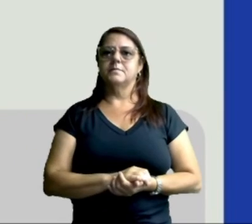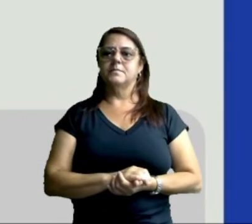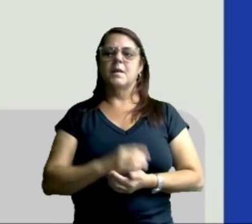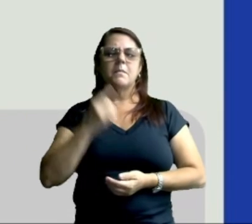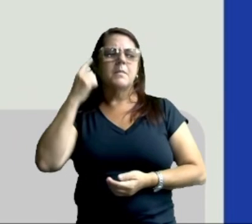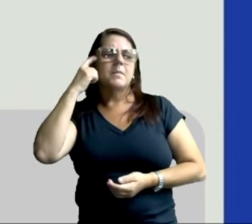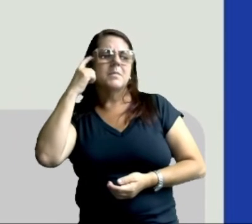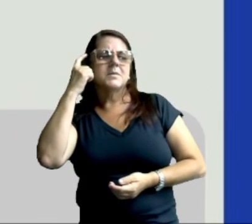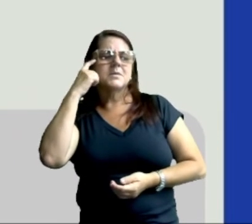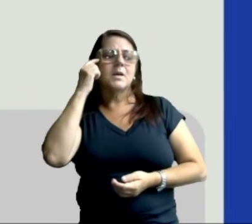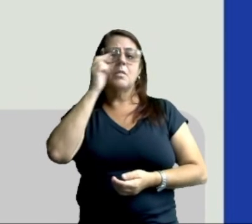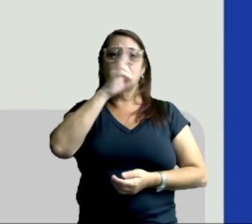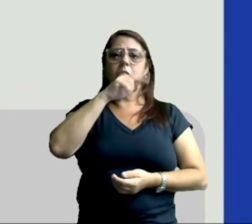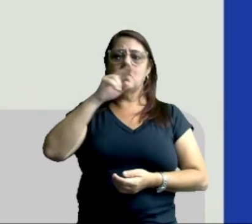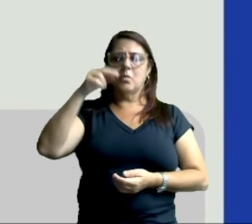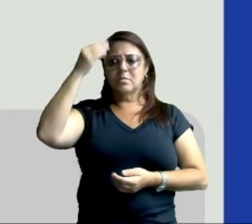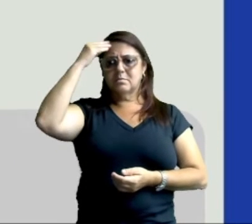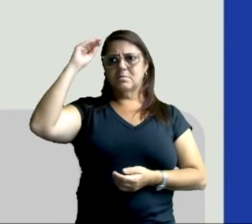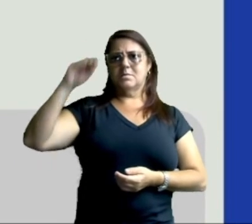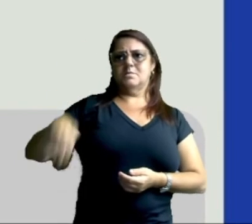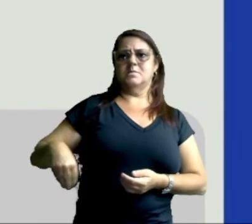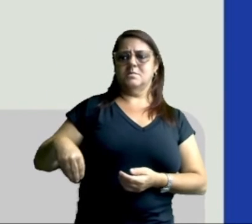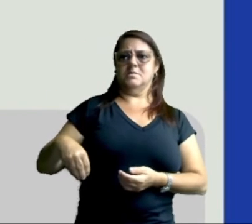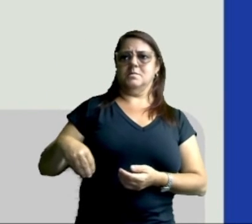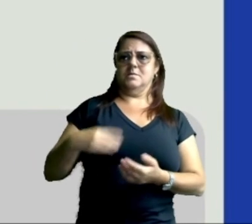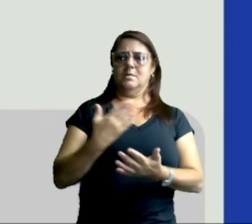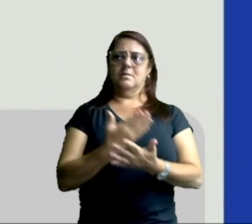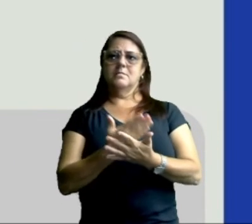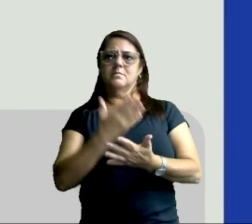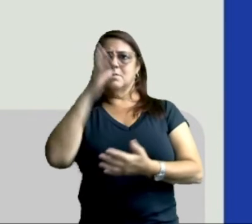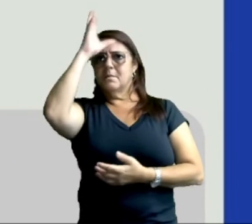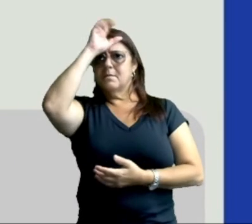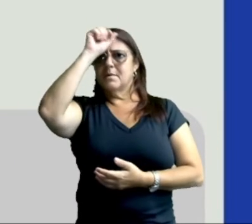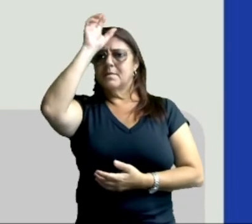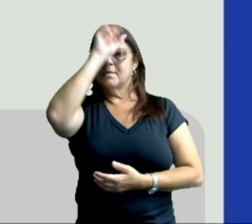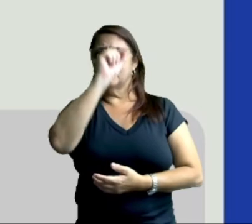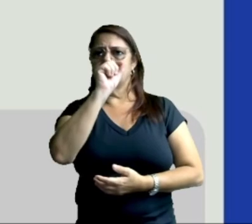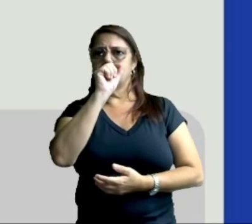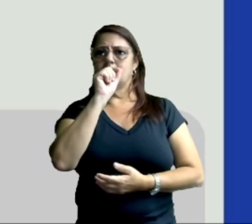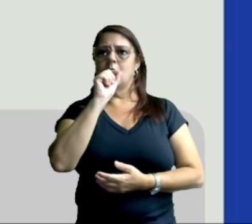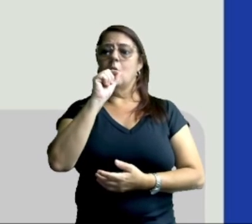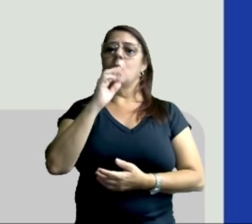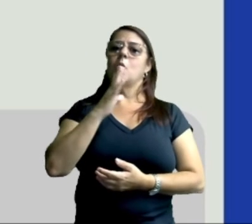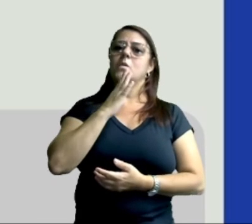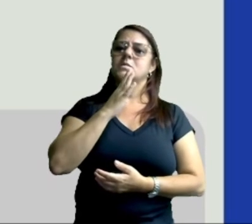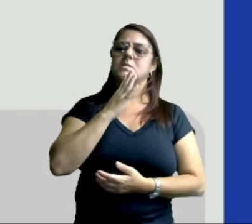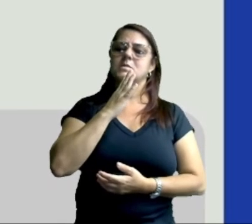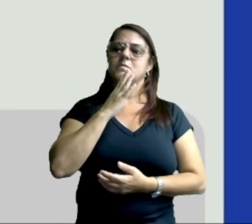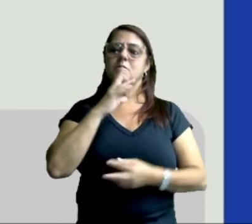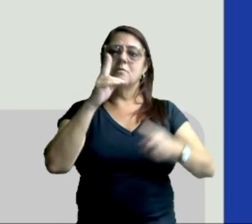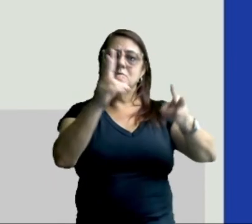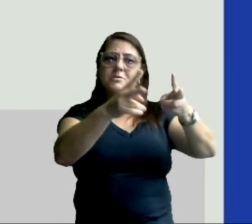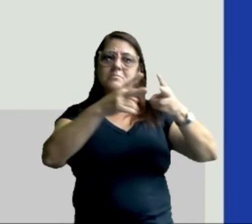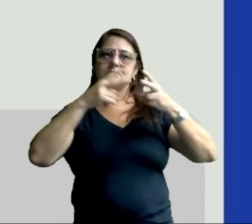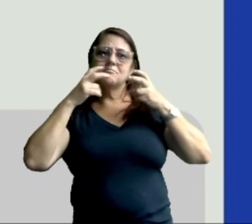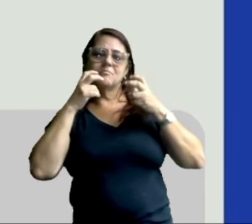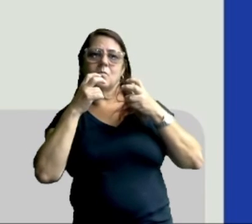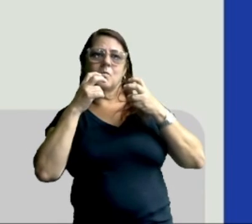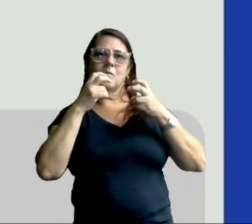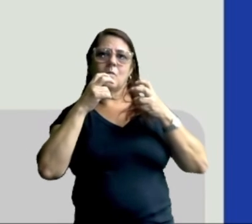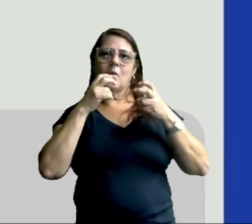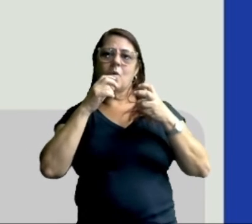né? Nunca desista de aprender. O conhecimento faz você enxergar